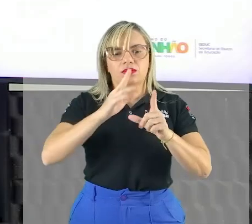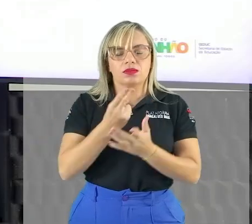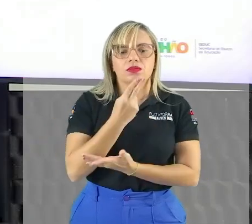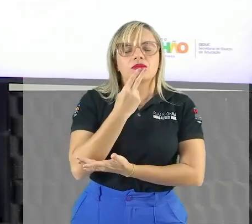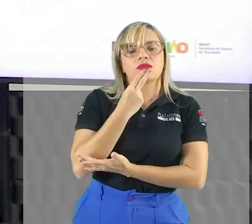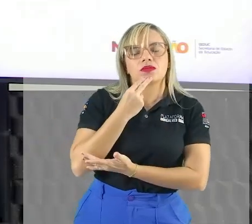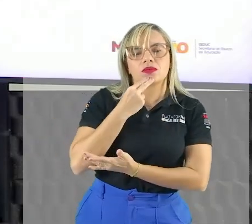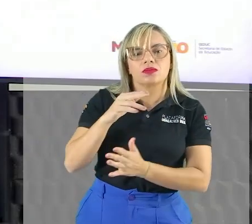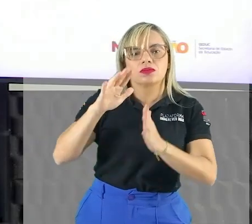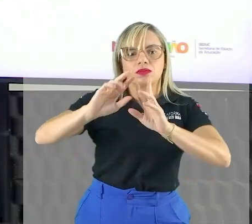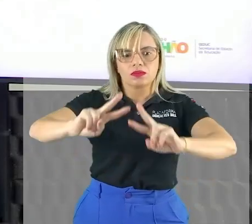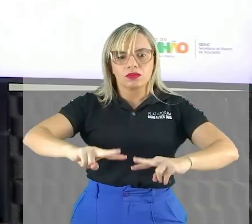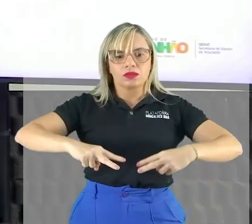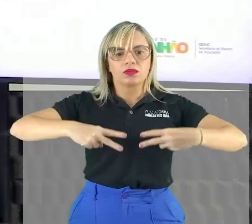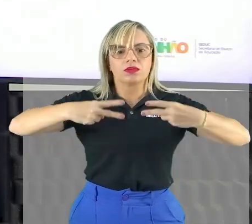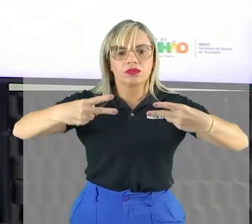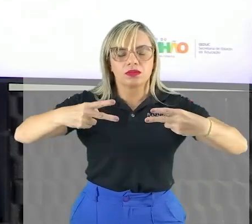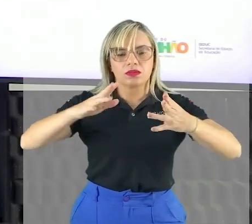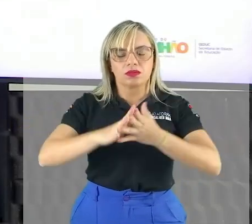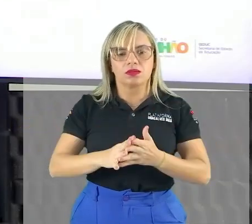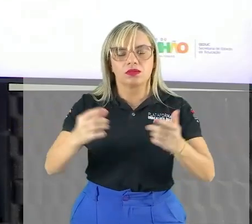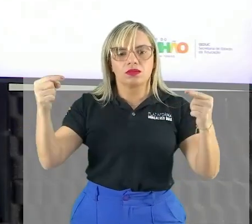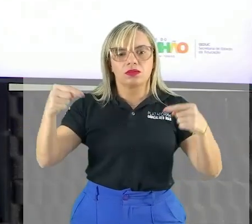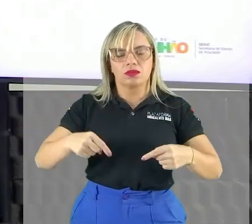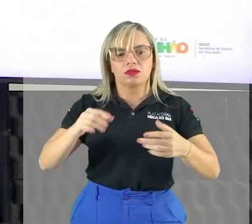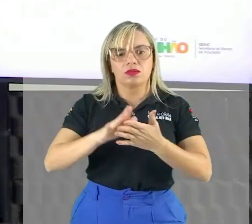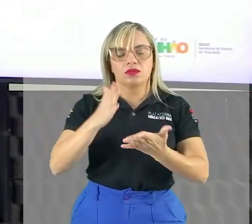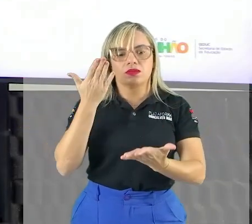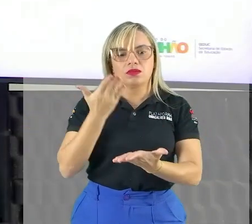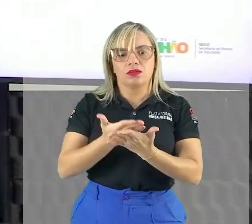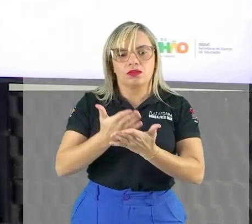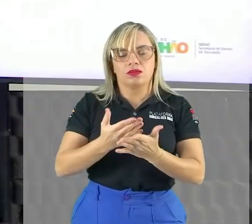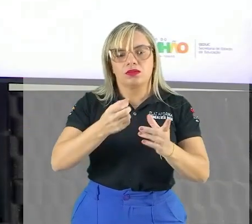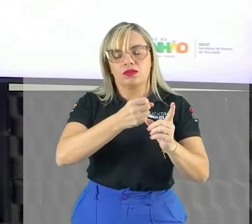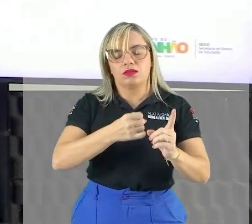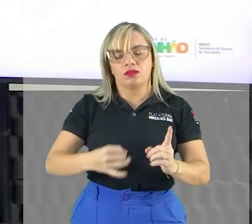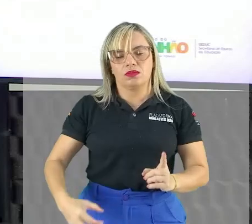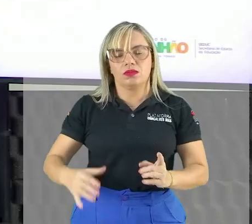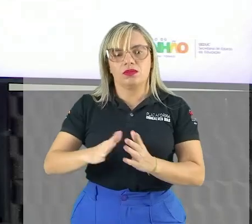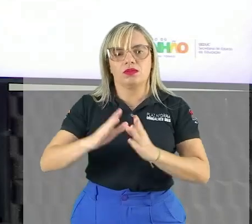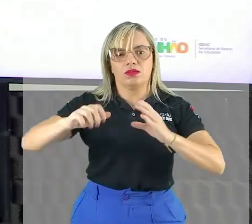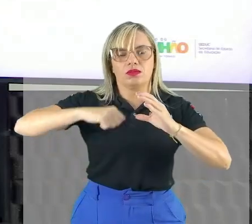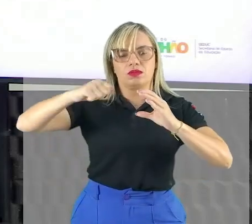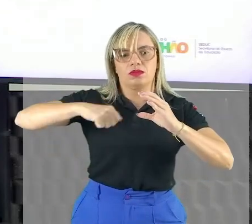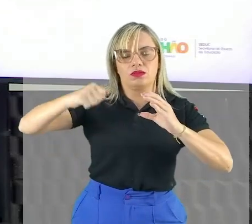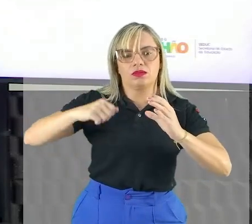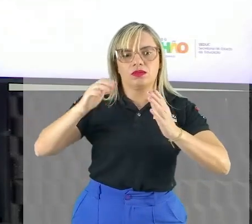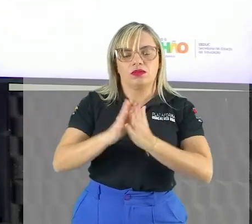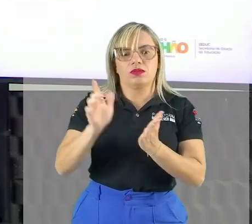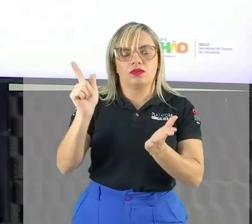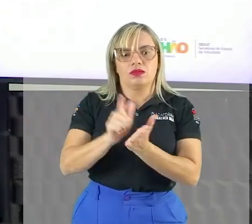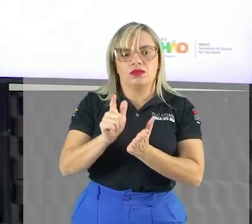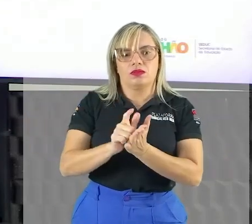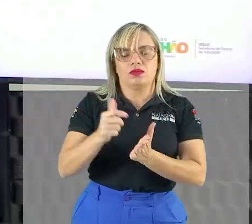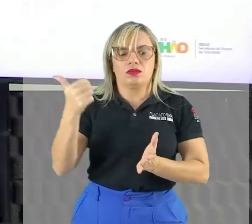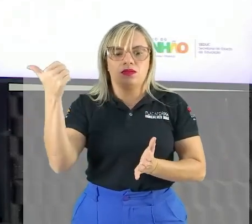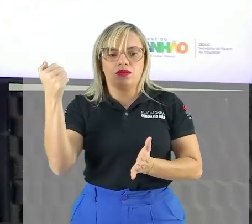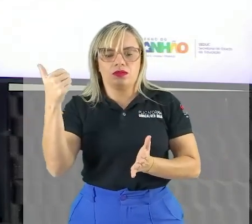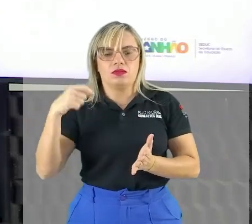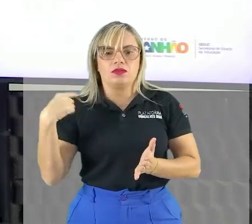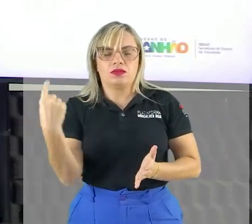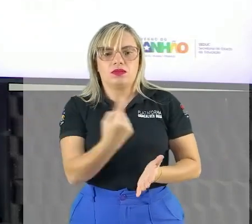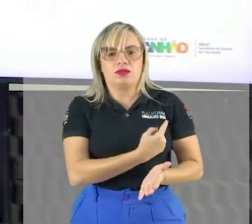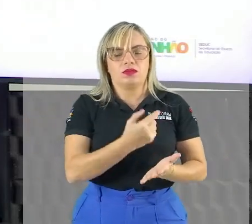Dias. O link do material está aqui na descrição do vídeo. Pegue papel e caneta e vamos para a nossa